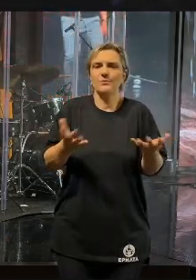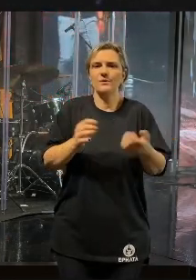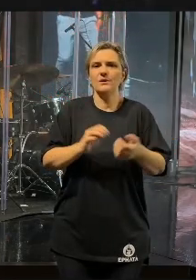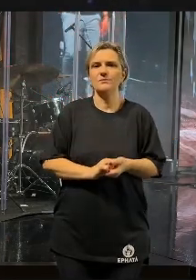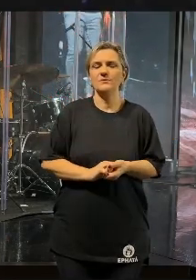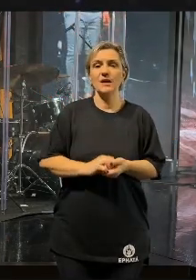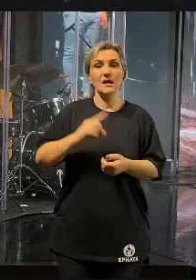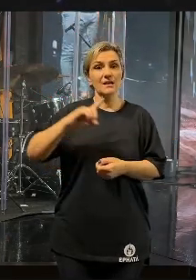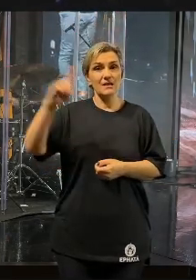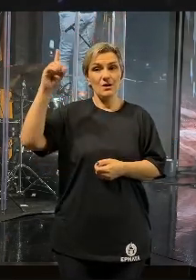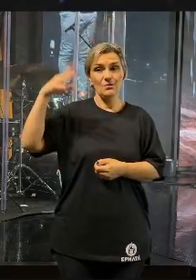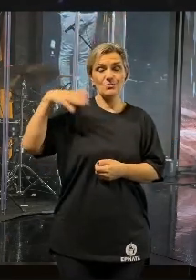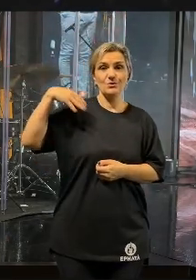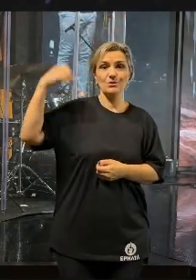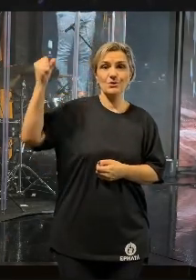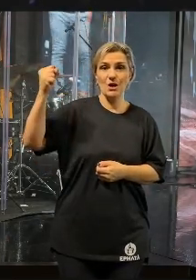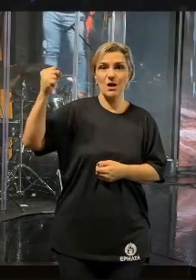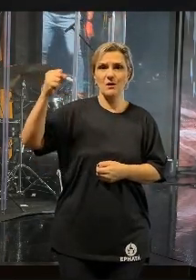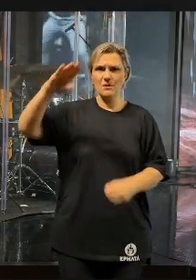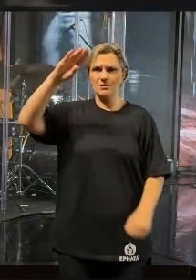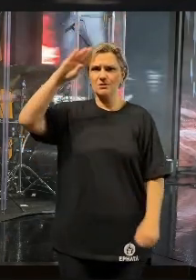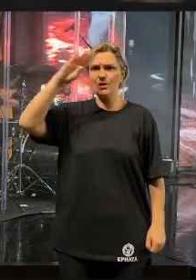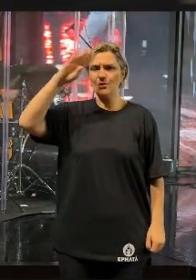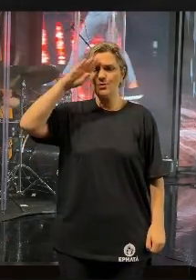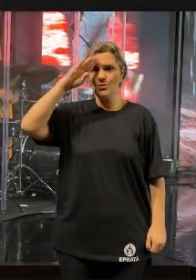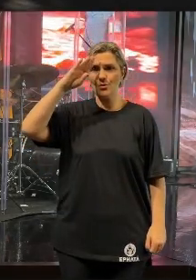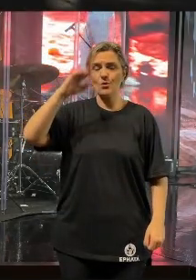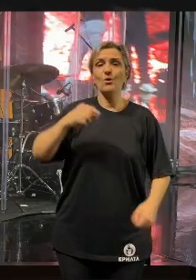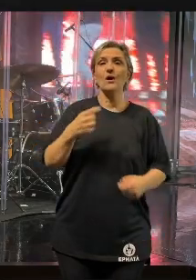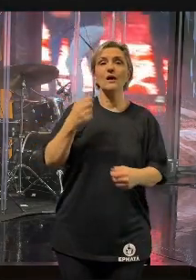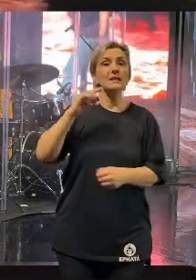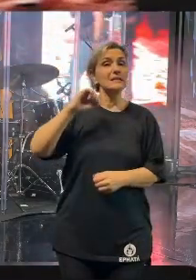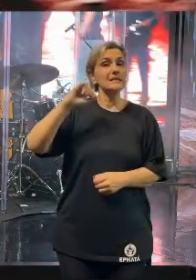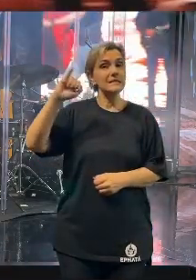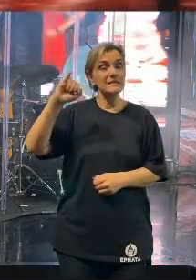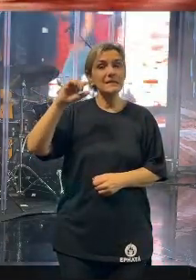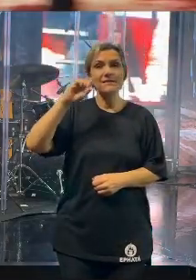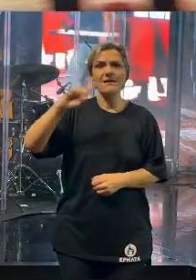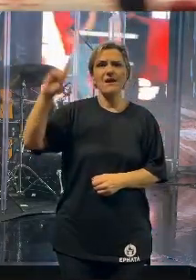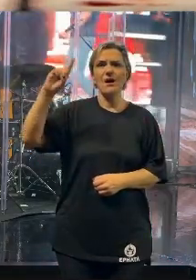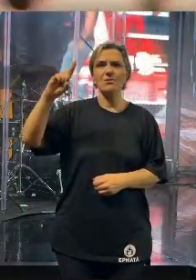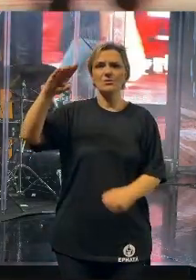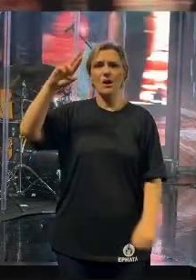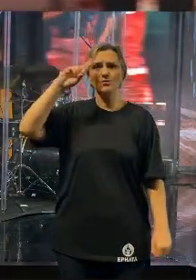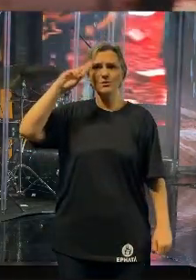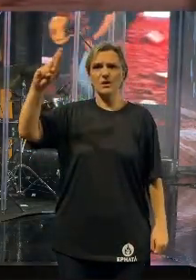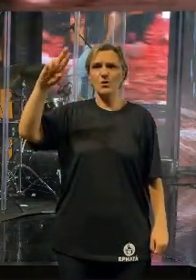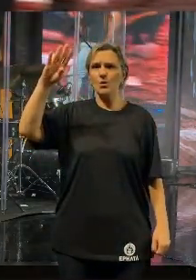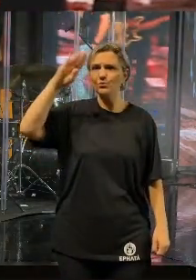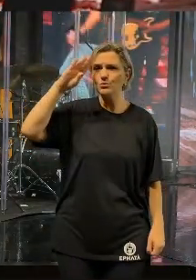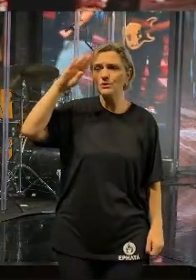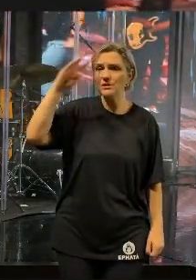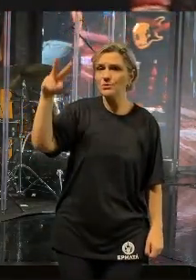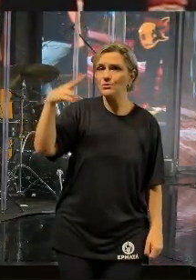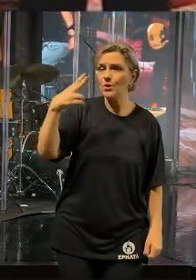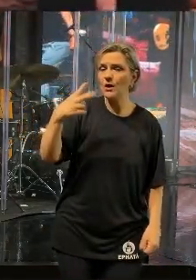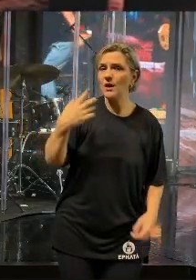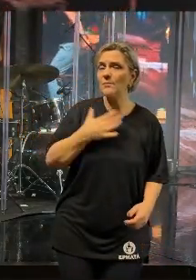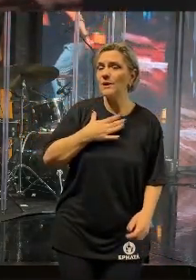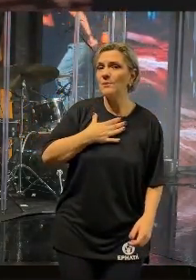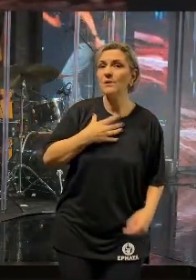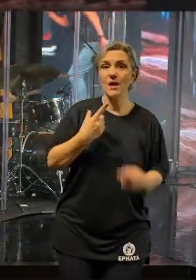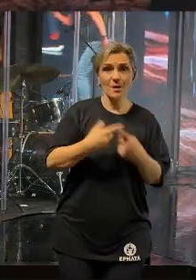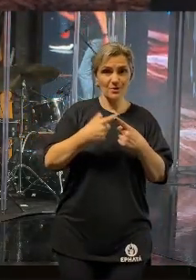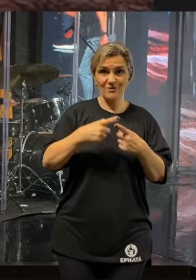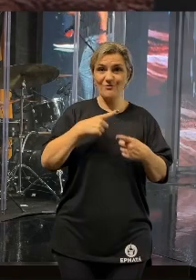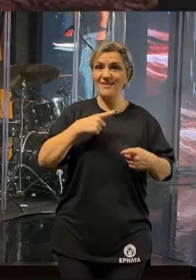Deus se intitula Senhor dos Exércitos. Se Ele se chama Senhor dos Exércitos, olha para mim, é porque vai ter